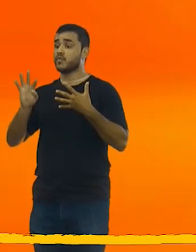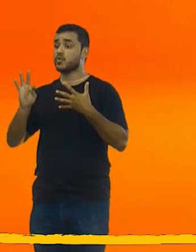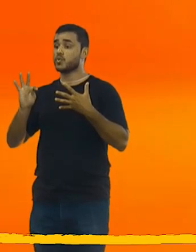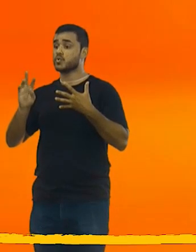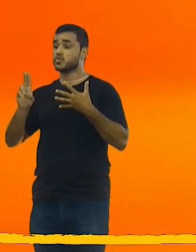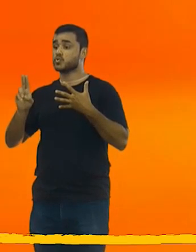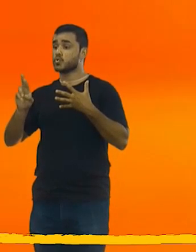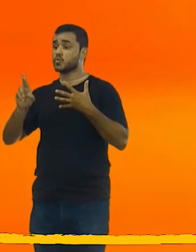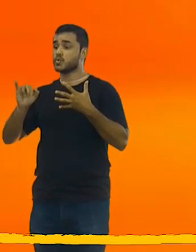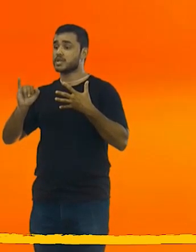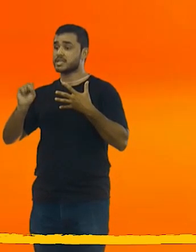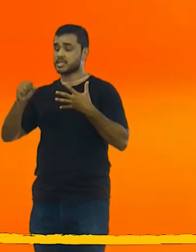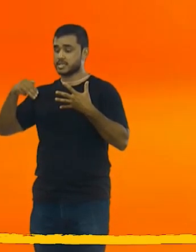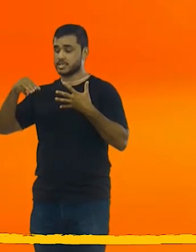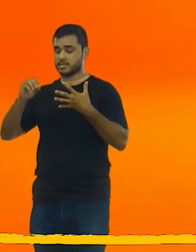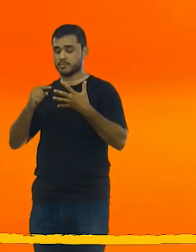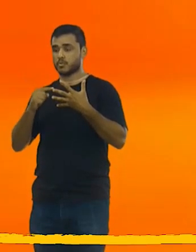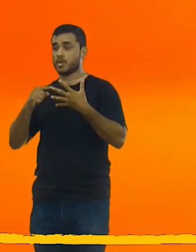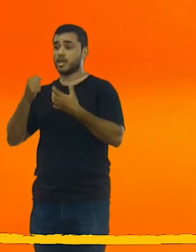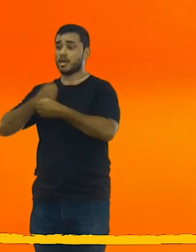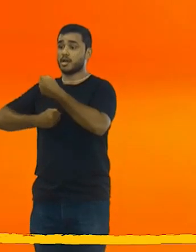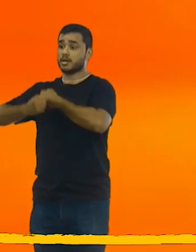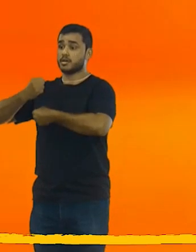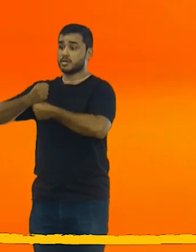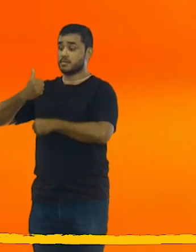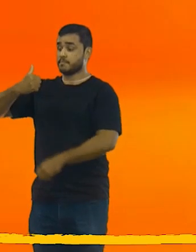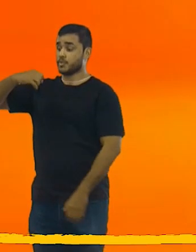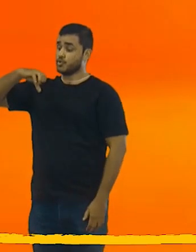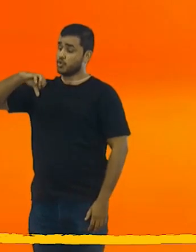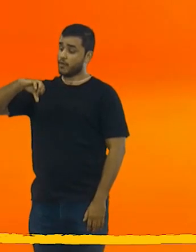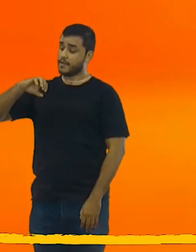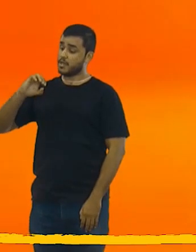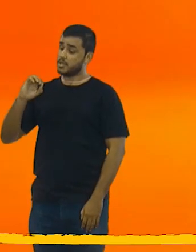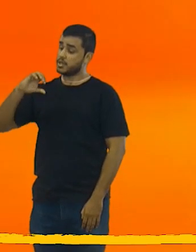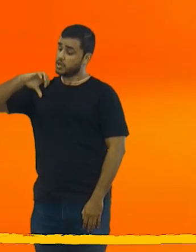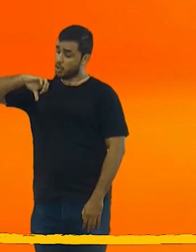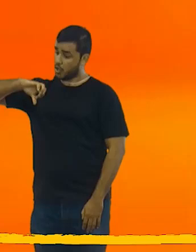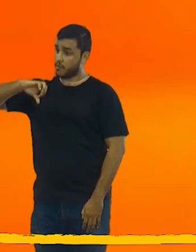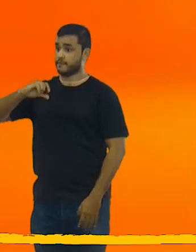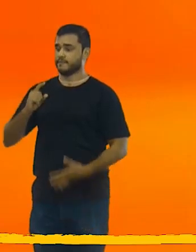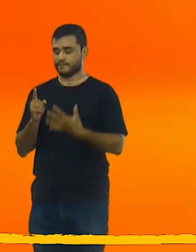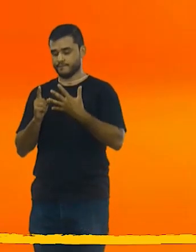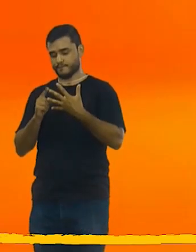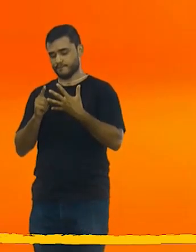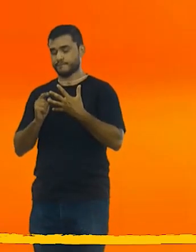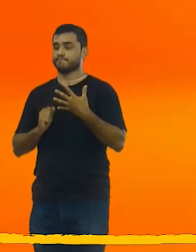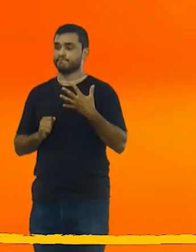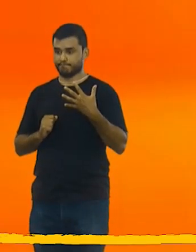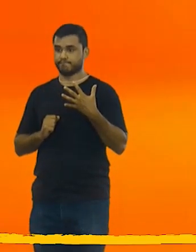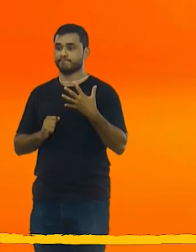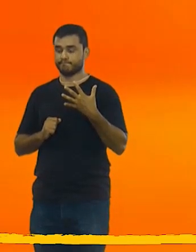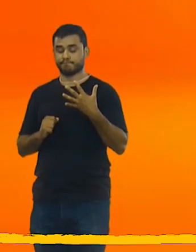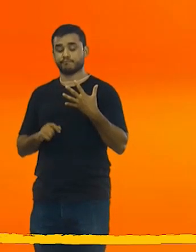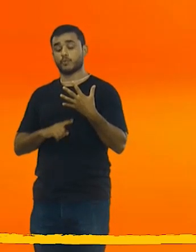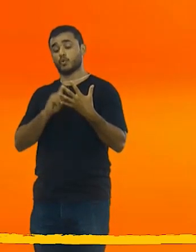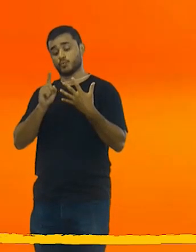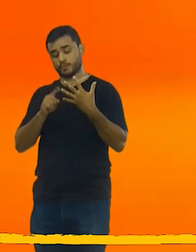Futurismo, de 1909. Futurismo, de 1909.